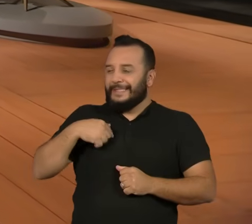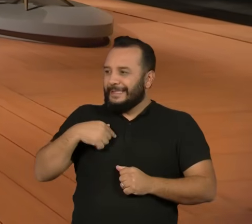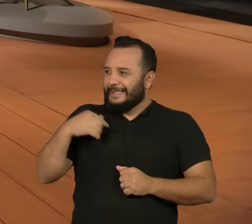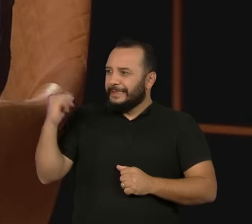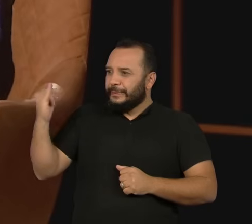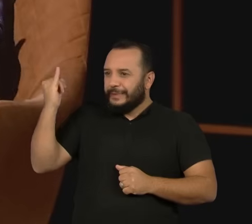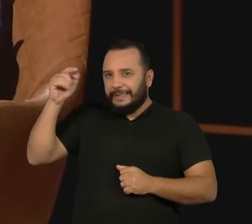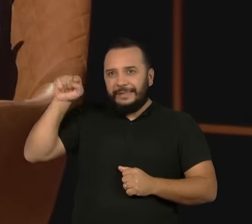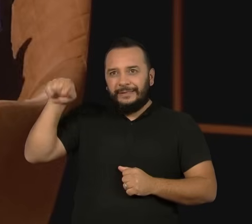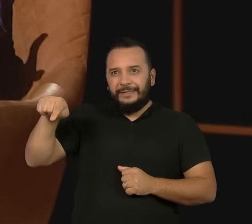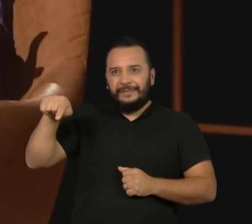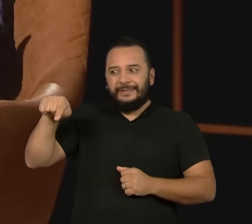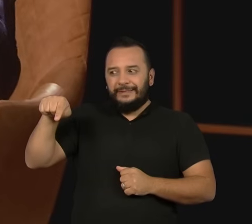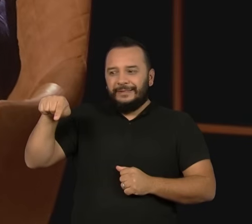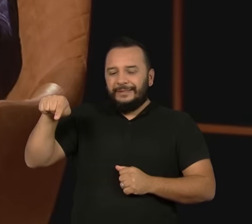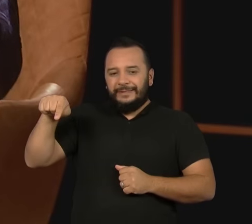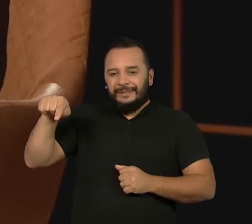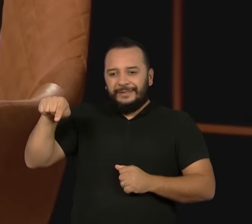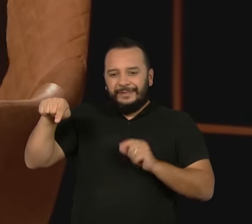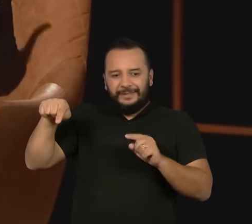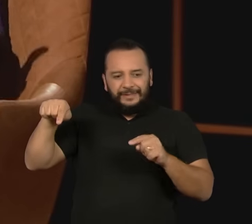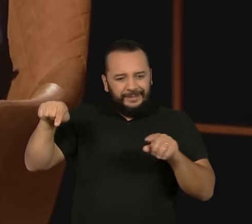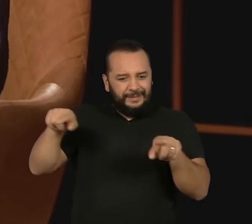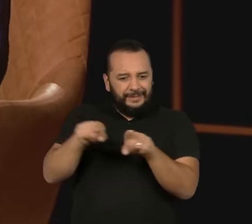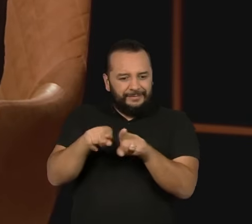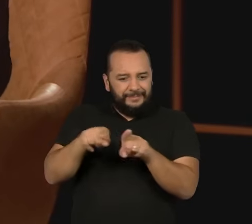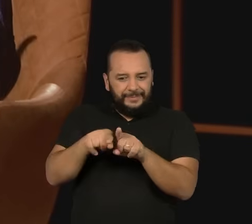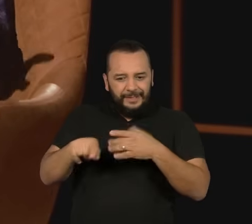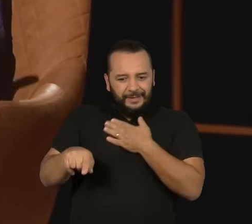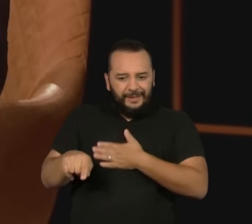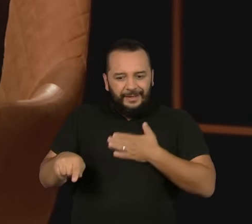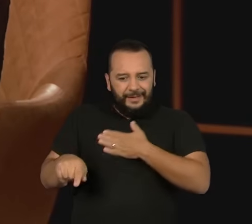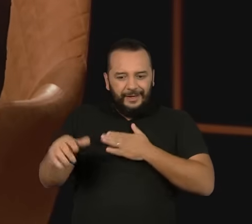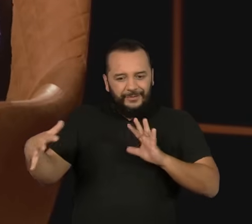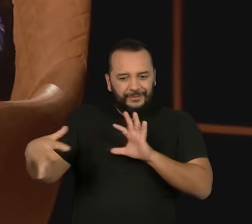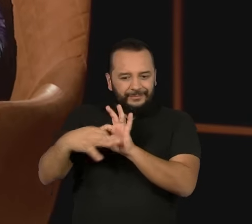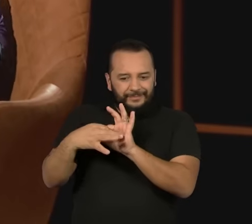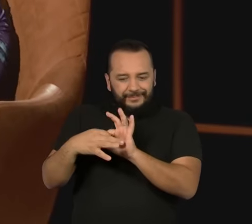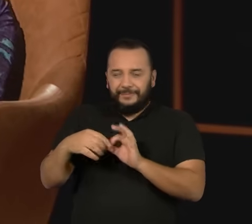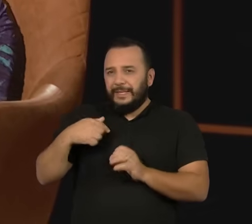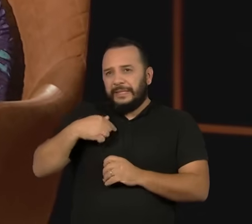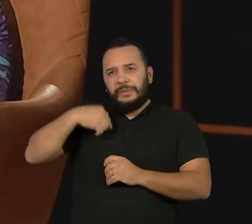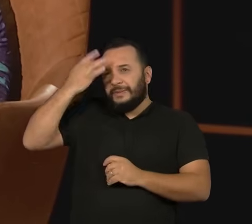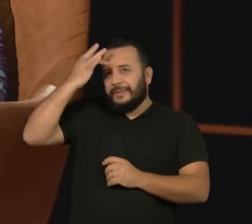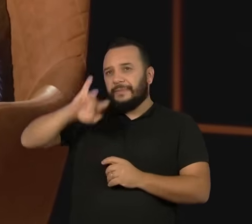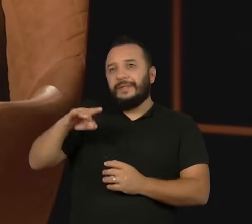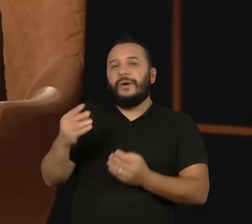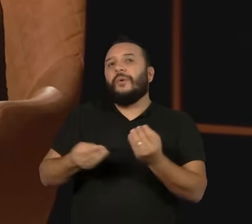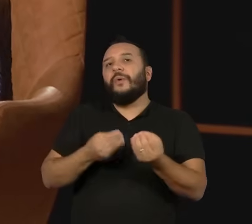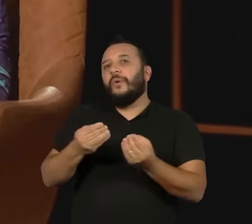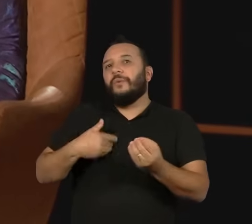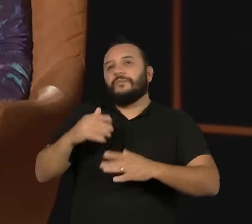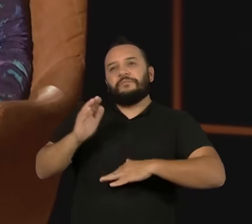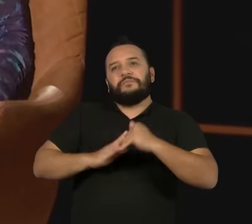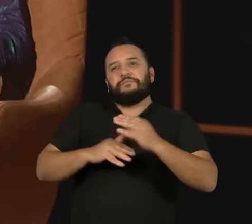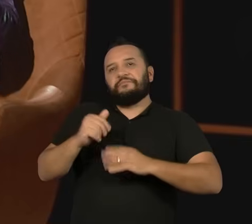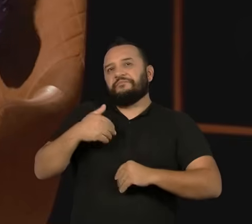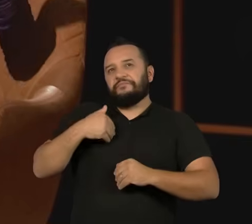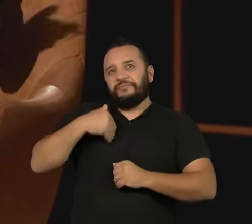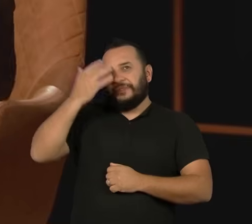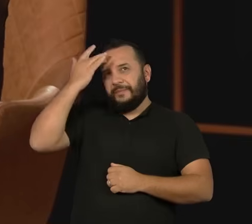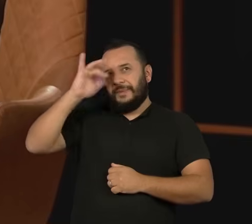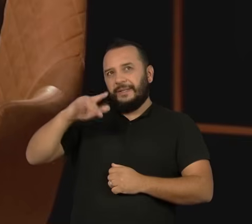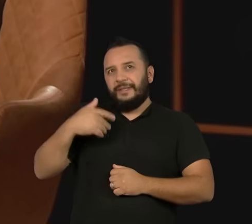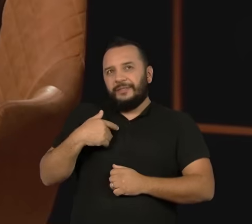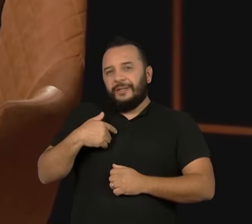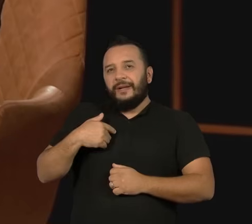agradável, de você trabalhar, mas eu não tinha muita ideia do que de fato era a profissão. No